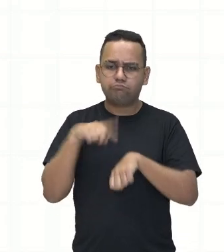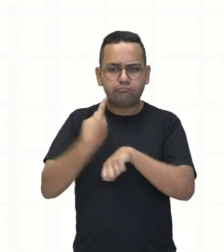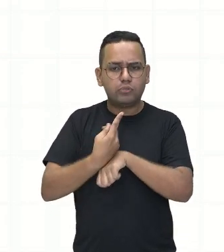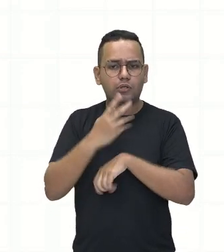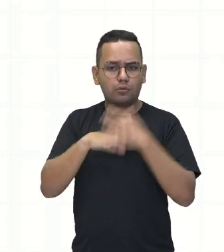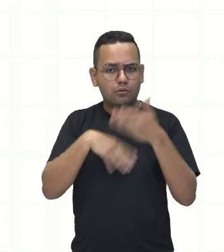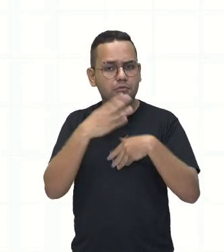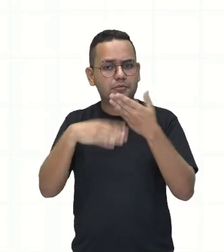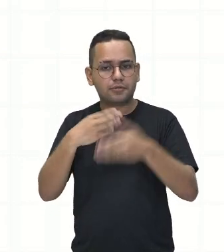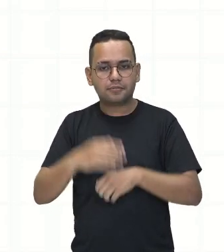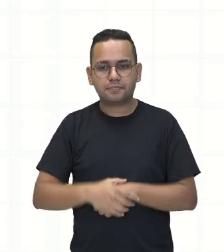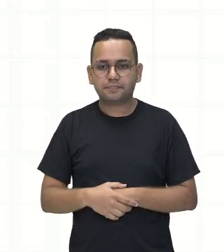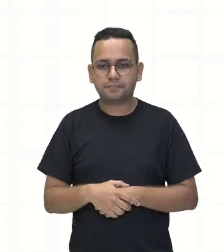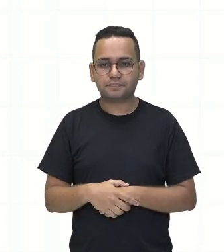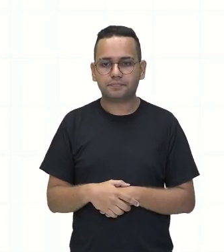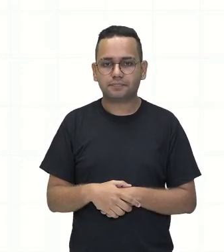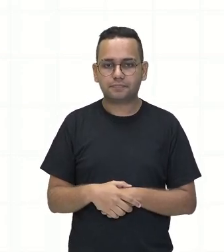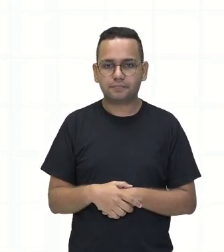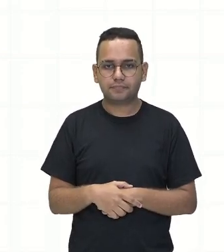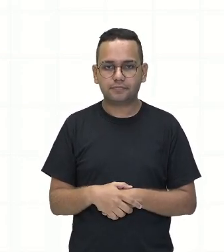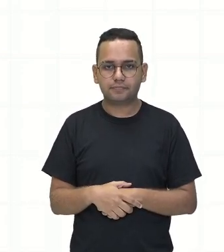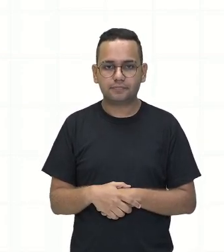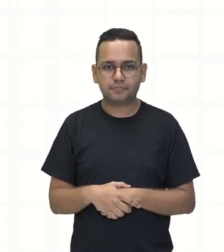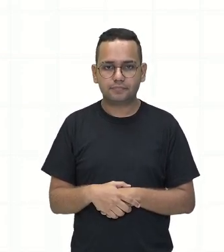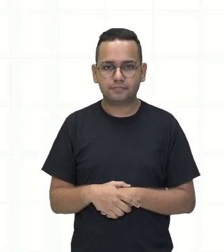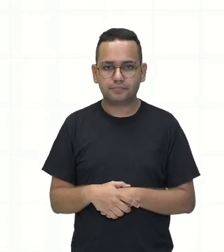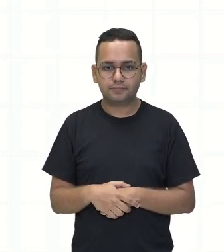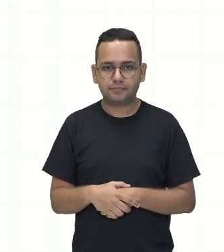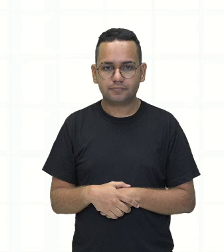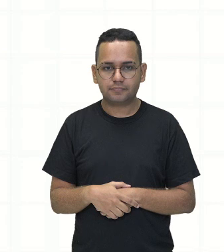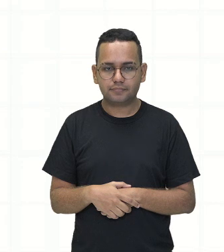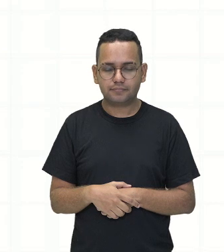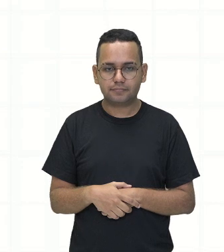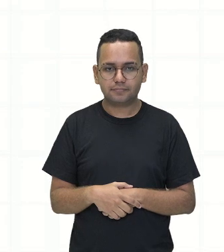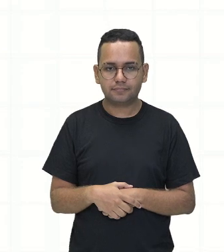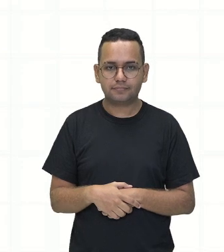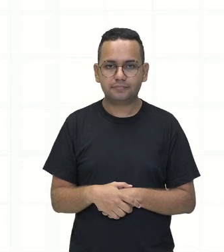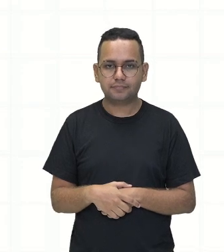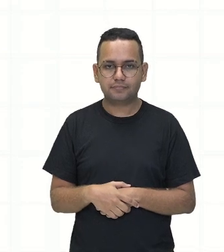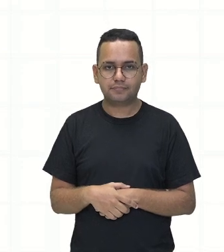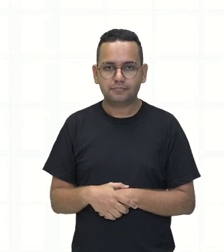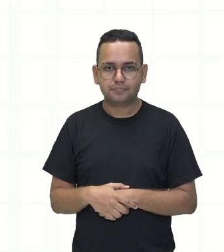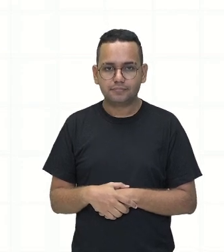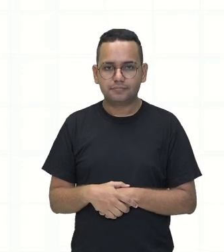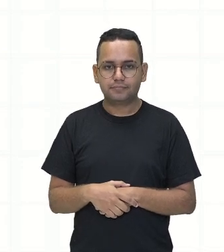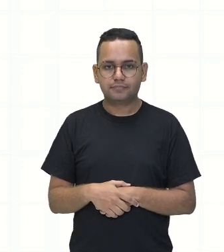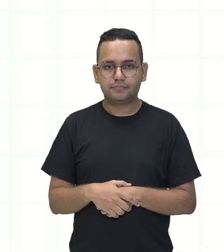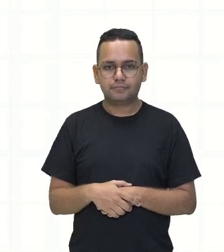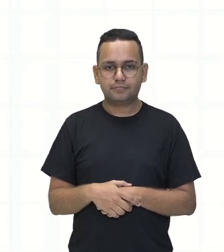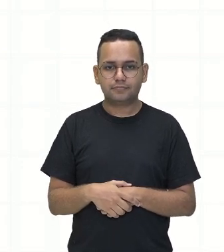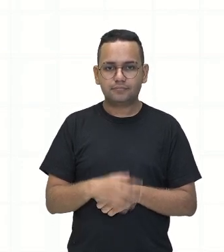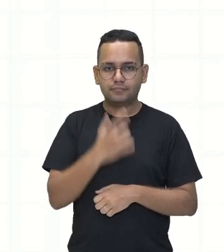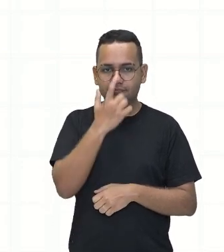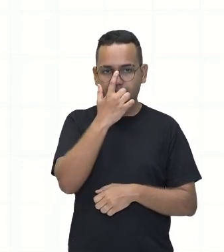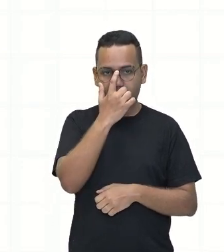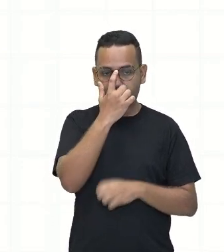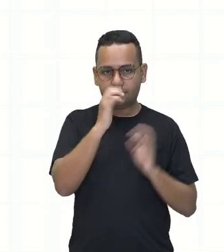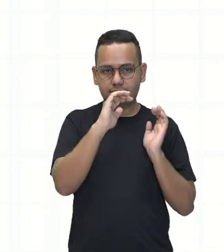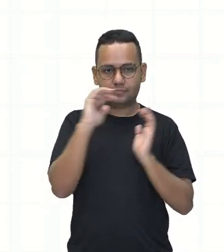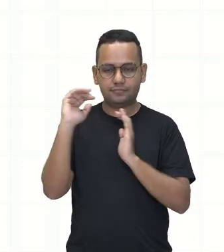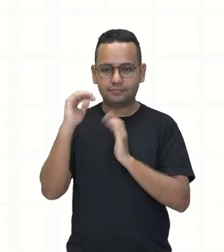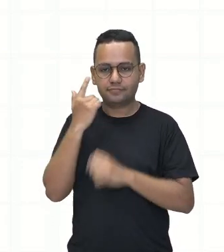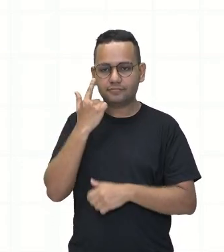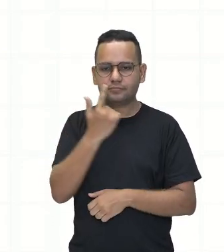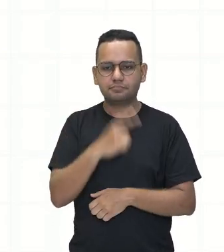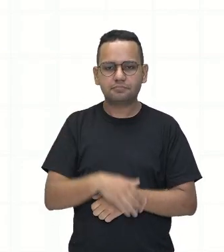das pteridófitas, certo? Nas nossas aulas também nós falamos sobre a polinização.